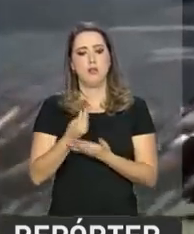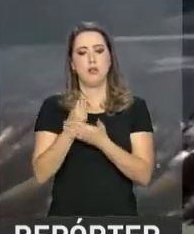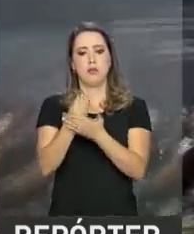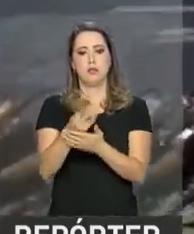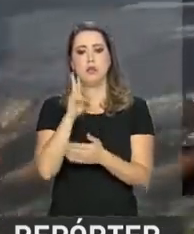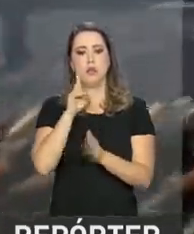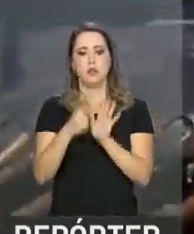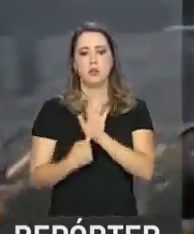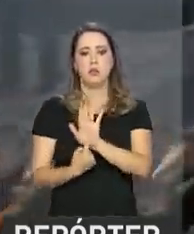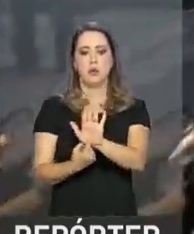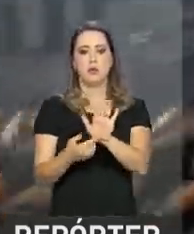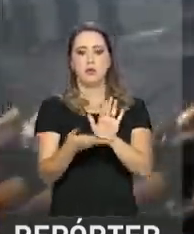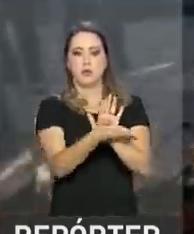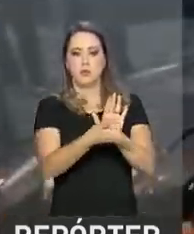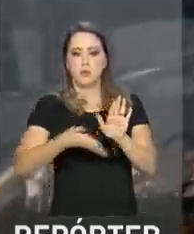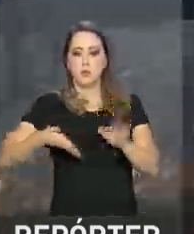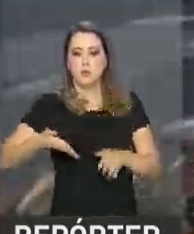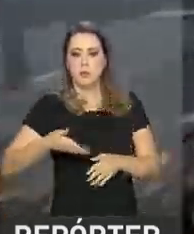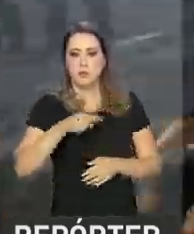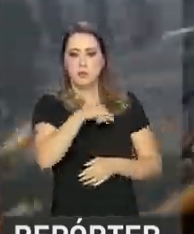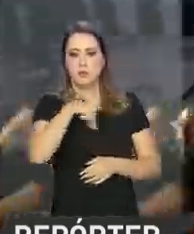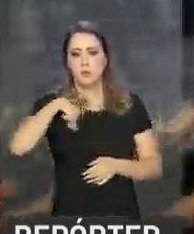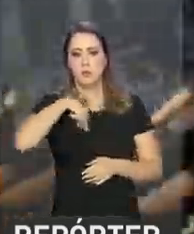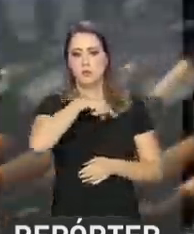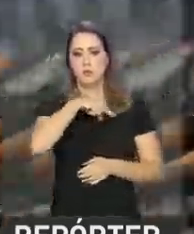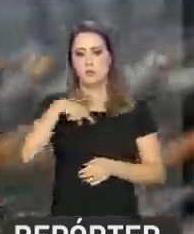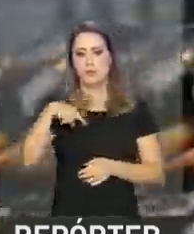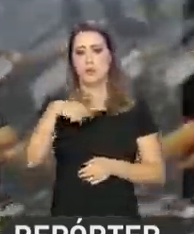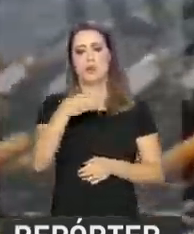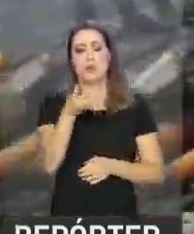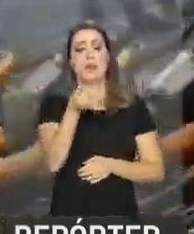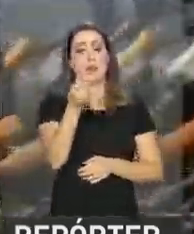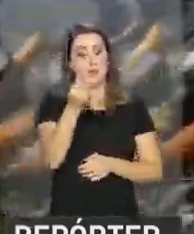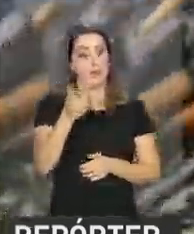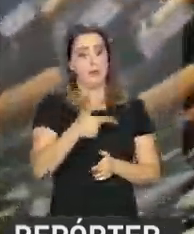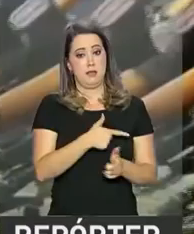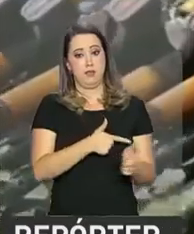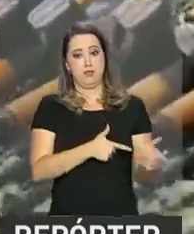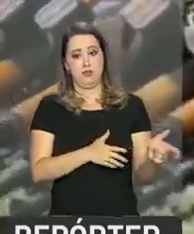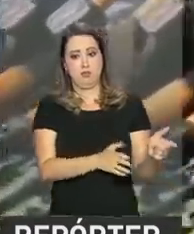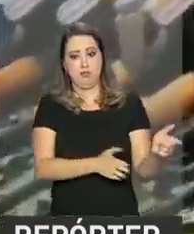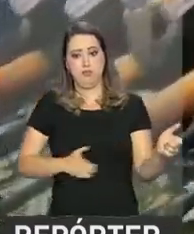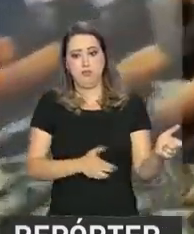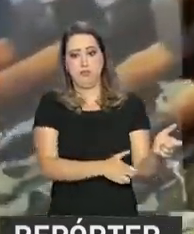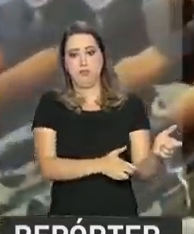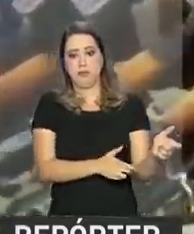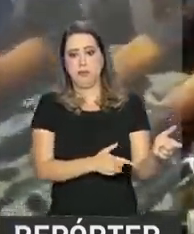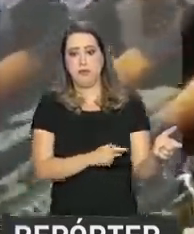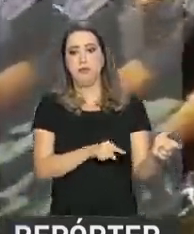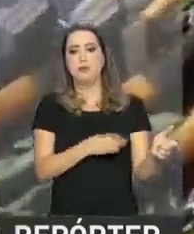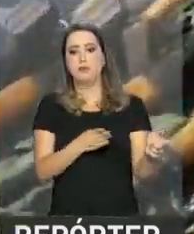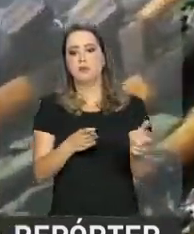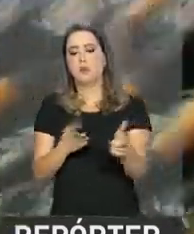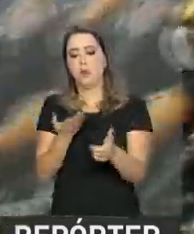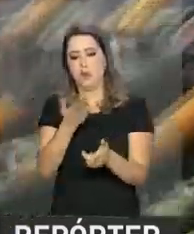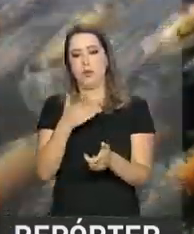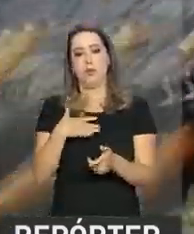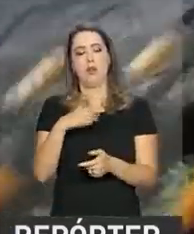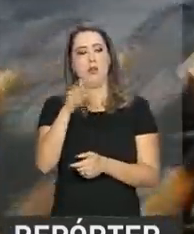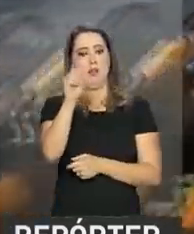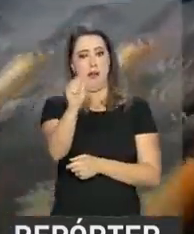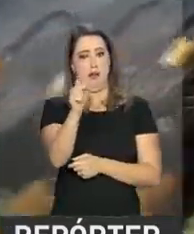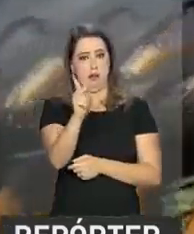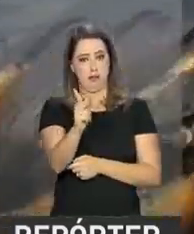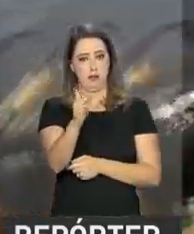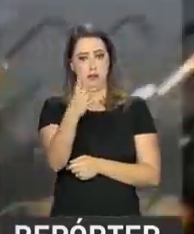a os fuzis são 60 fuzis no total 45 São a AK47